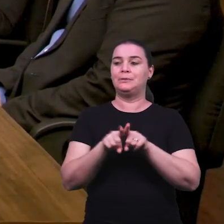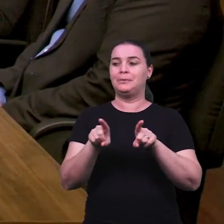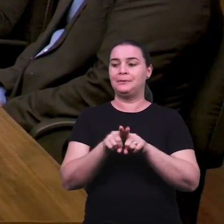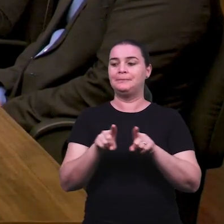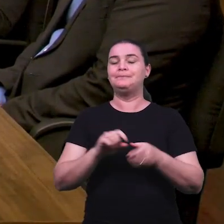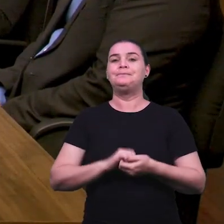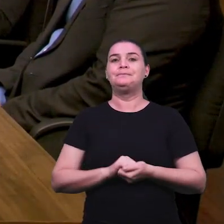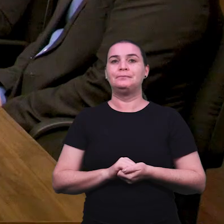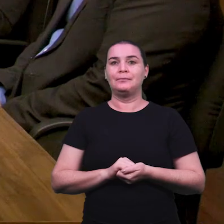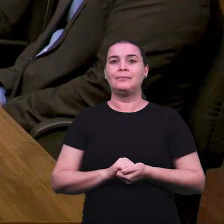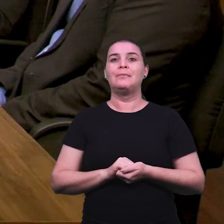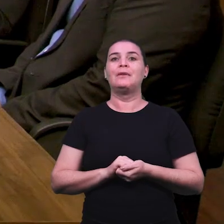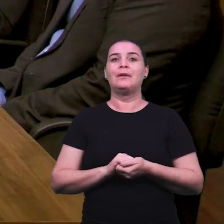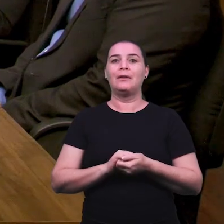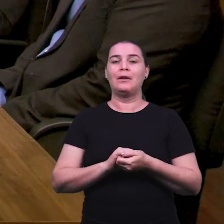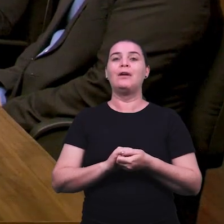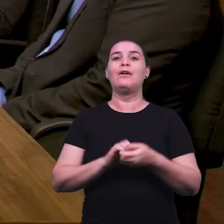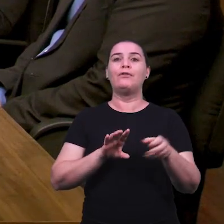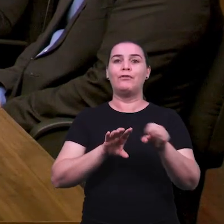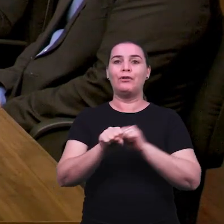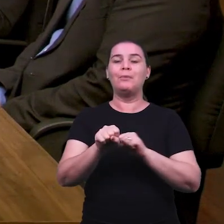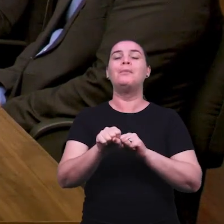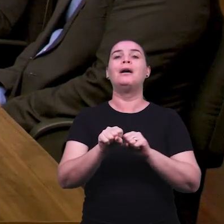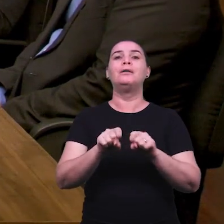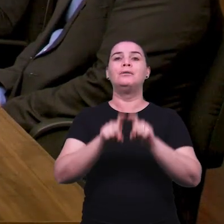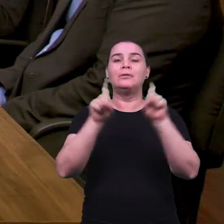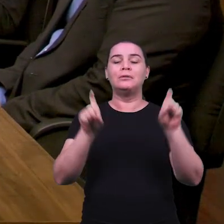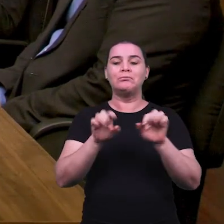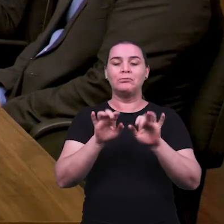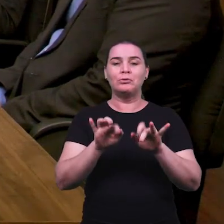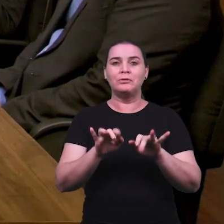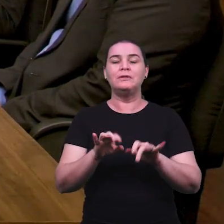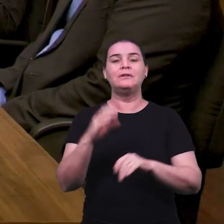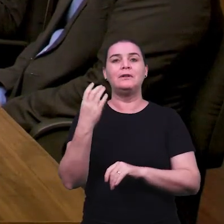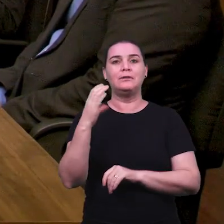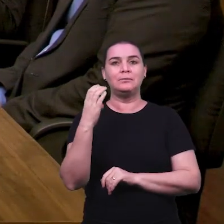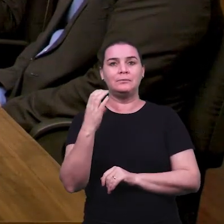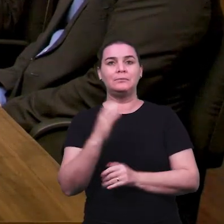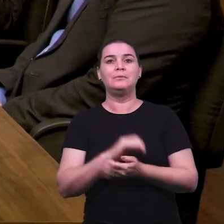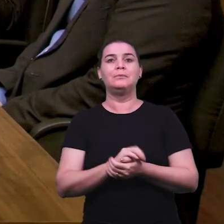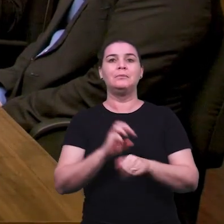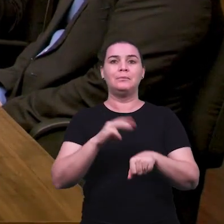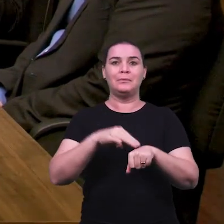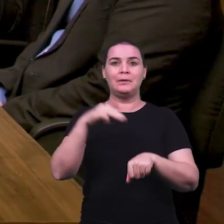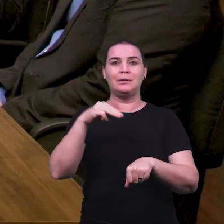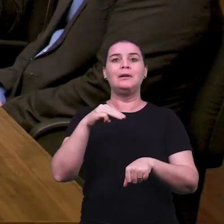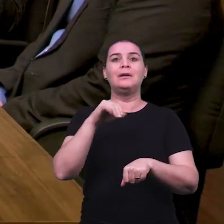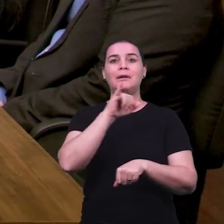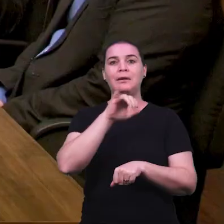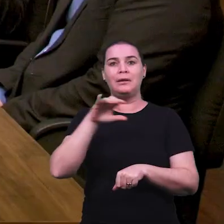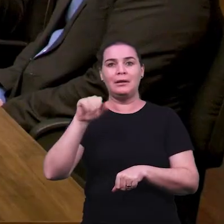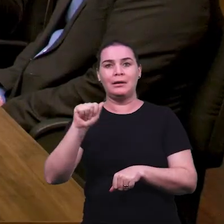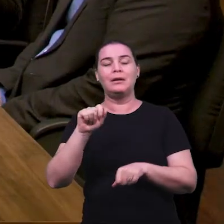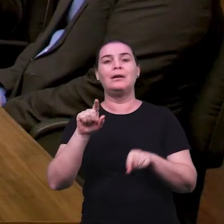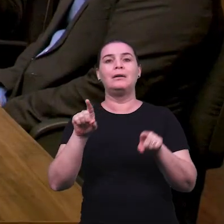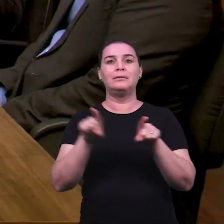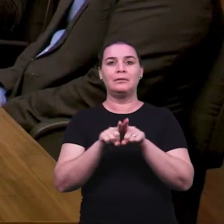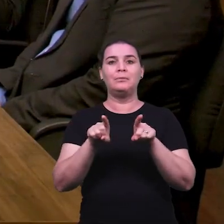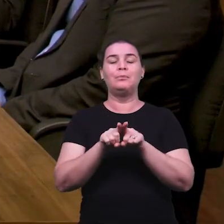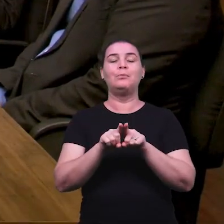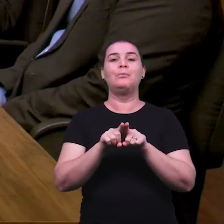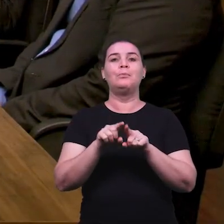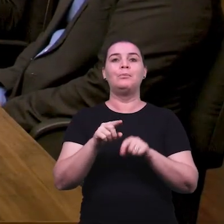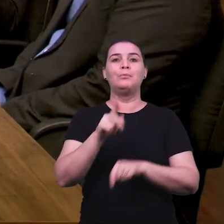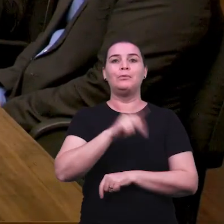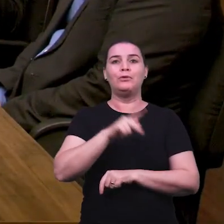que é graduado em Ciência da Computação, tem especializações, mestrado na área de inteligência artificial, professor